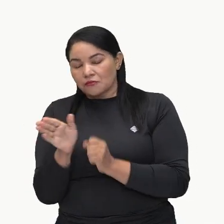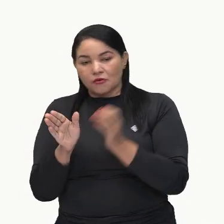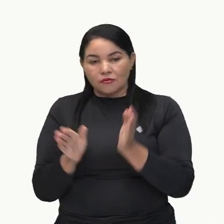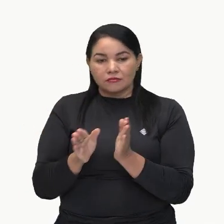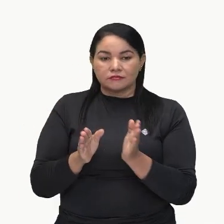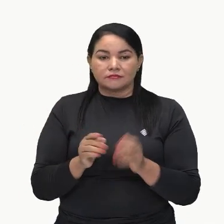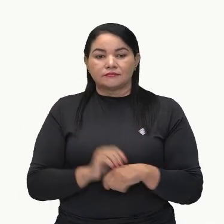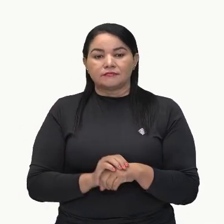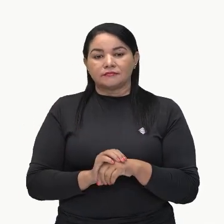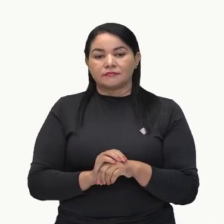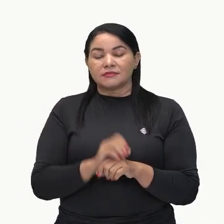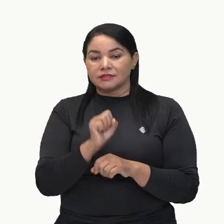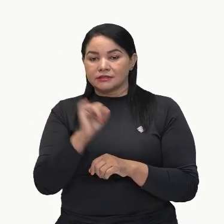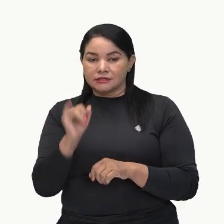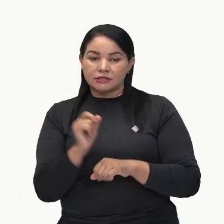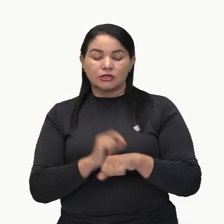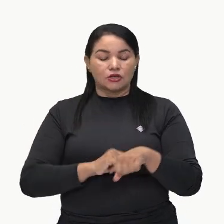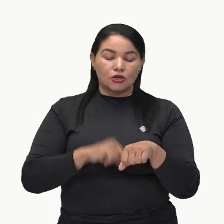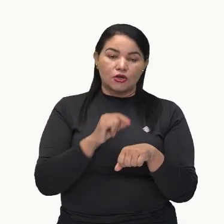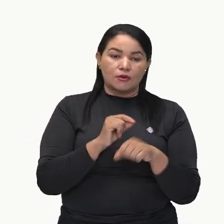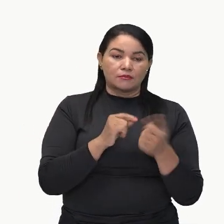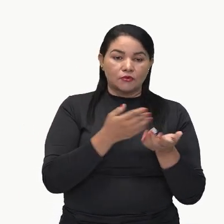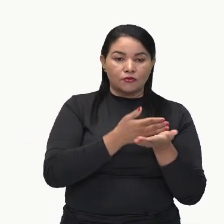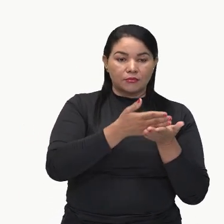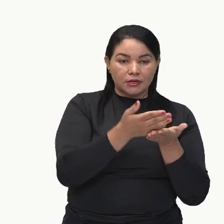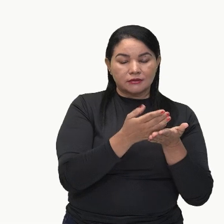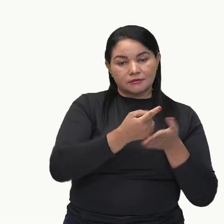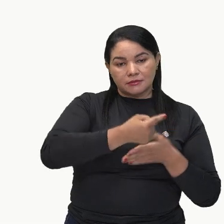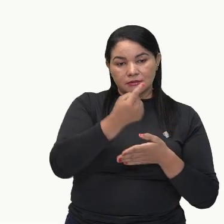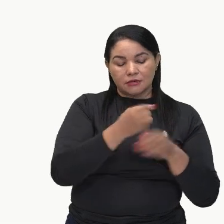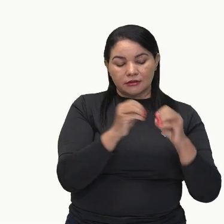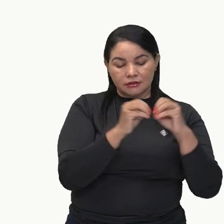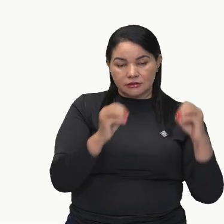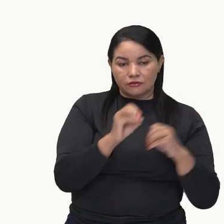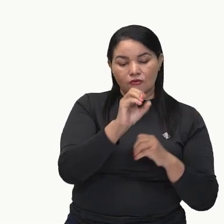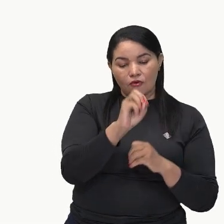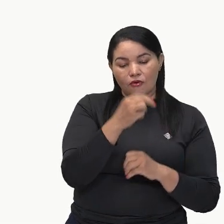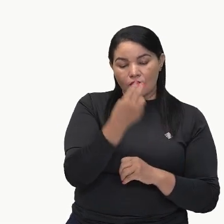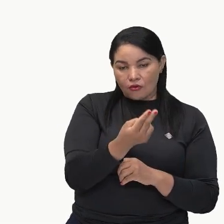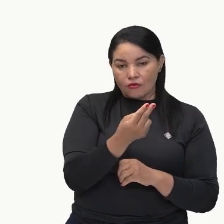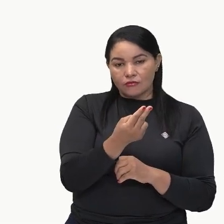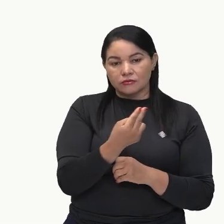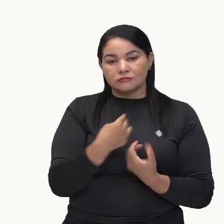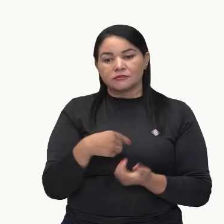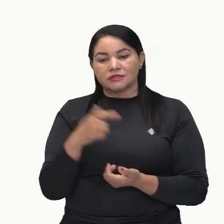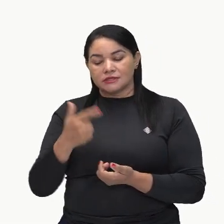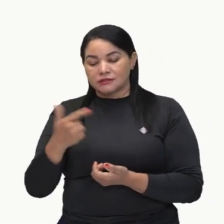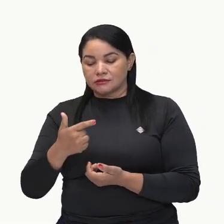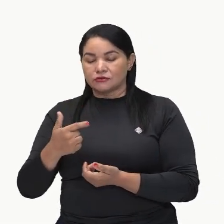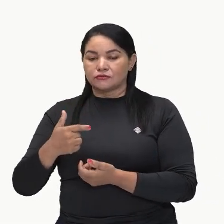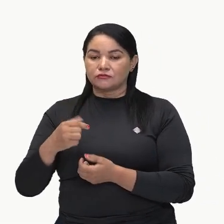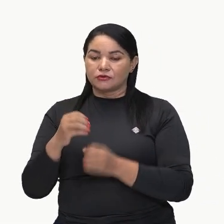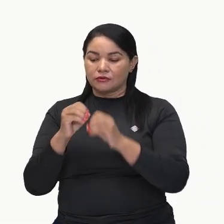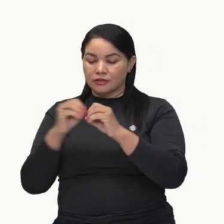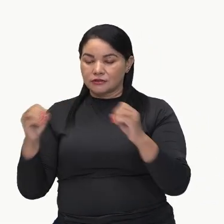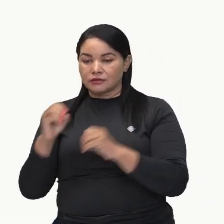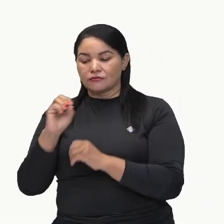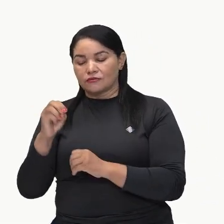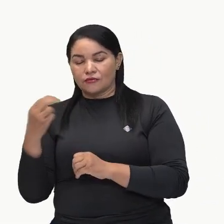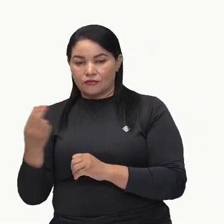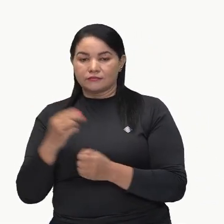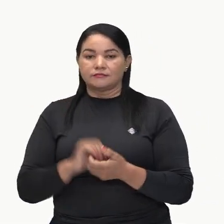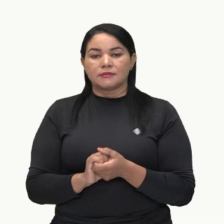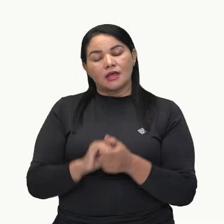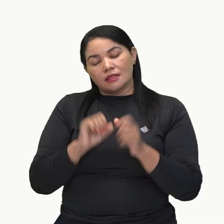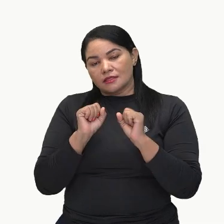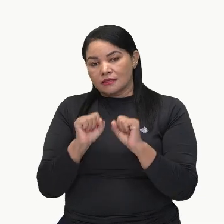eu usasse ou uma coisa ou outra, tá? Né? E aí, eu também